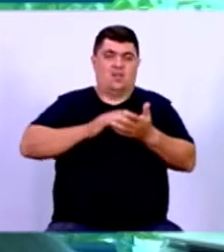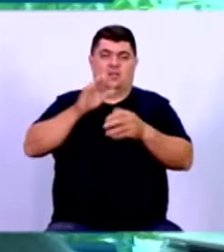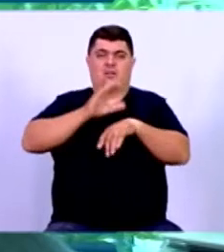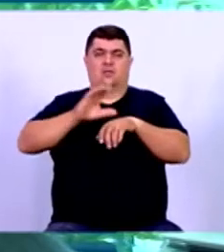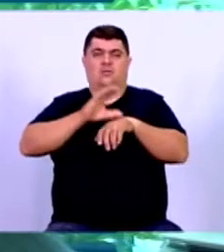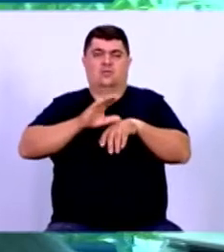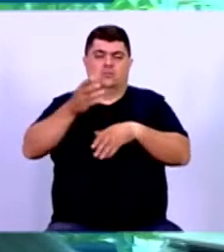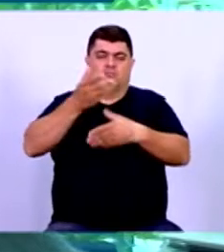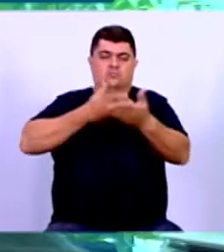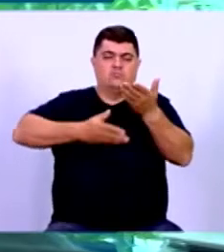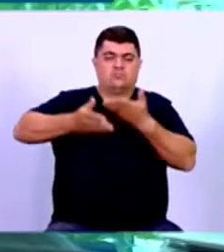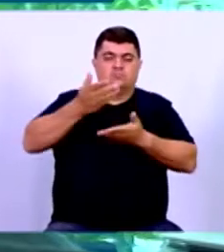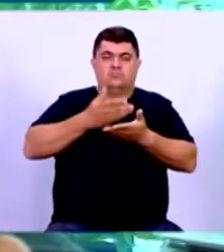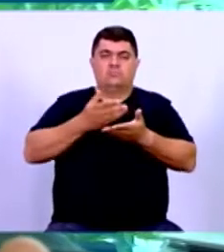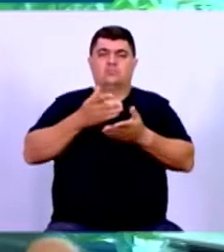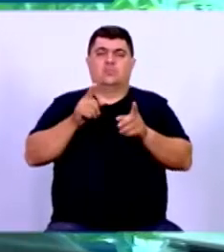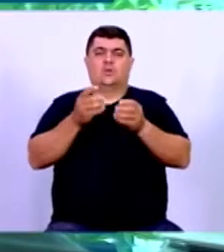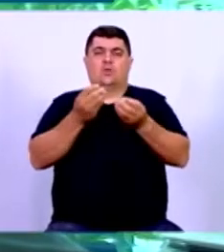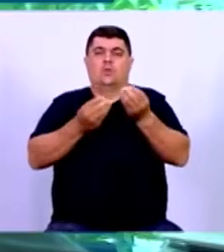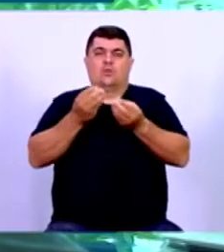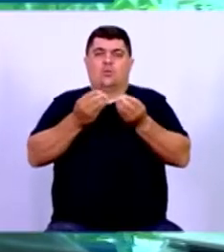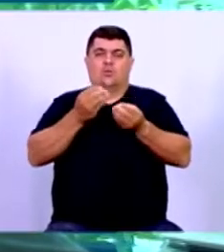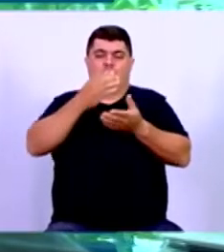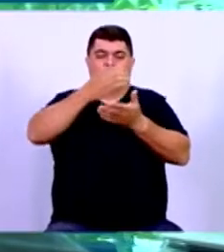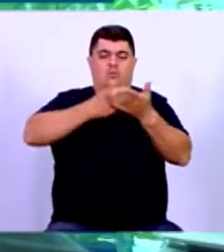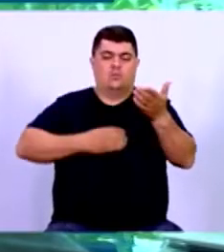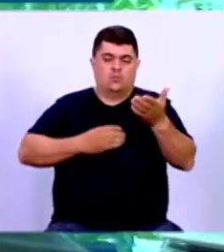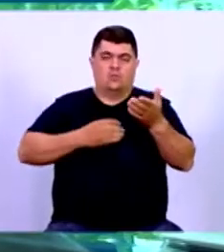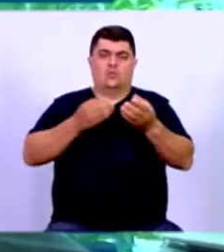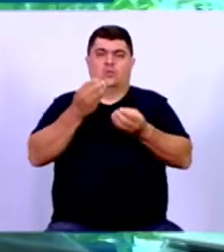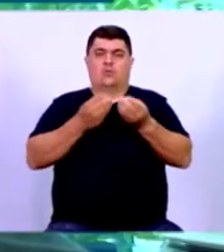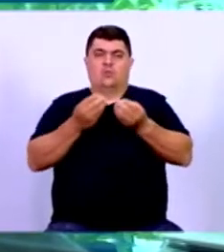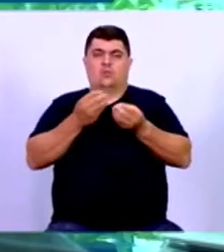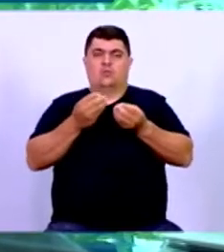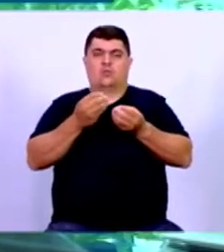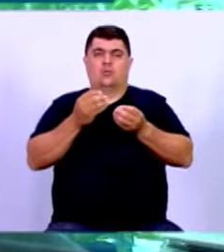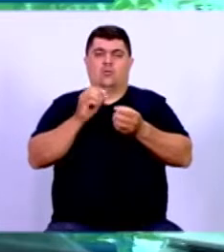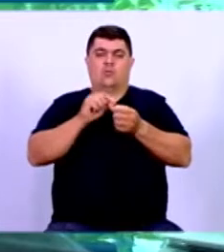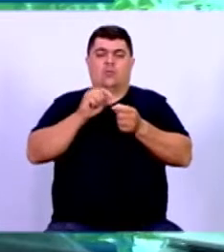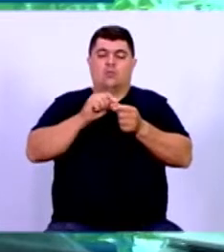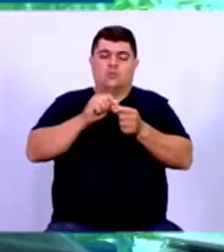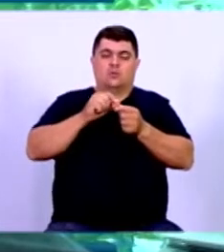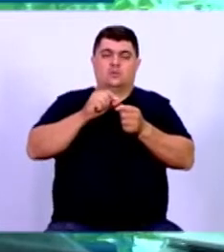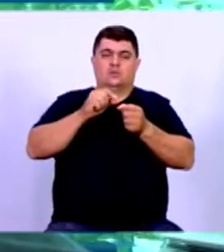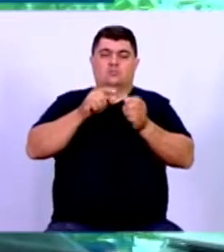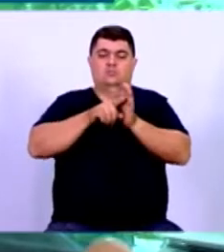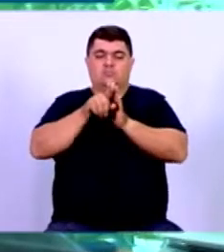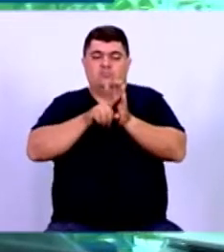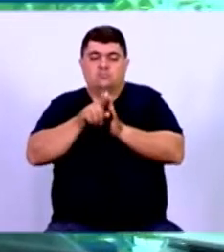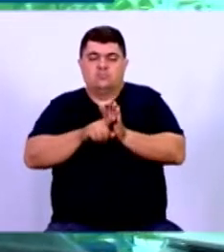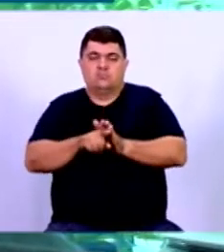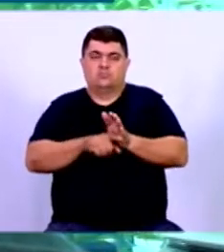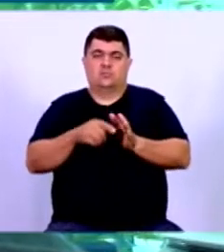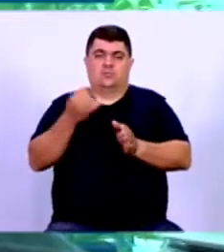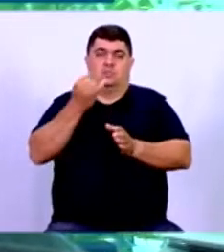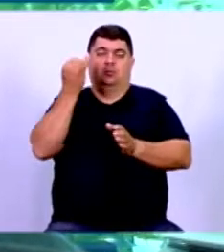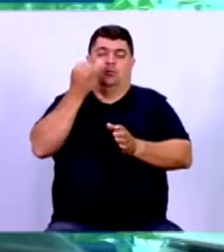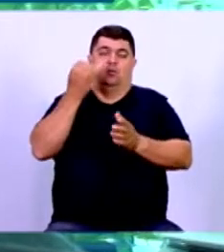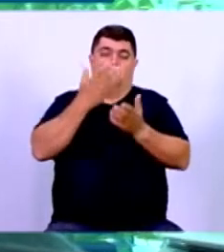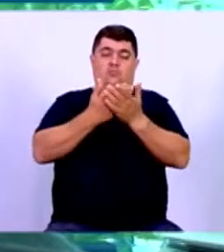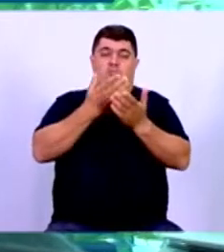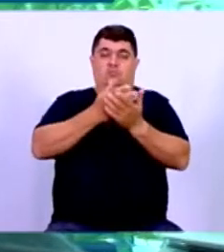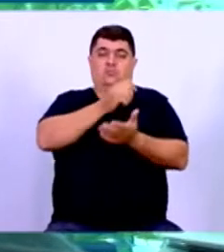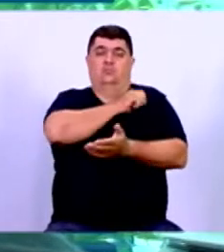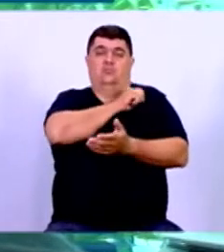relacionamento interpessoal, de como montar um currículo, como participar de um processo de seleção. É importante esse acadêmico, esse estudante que está